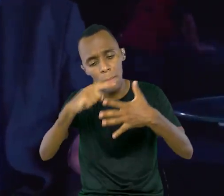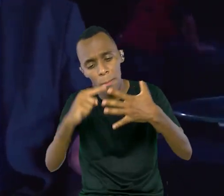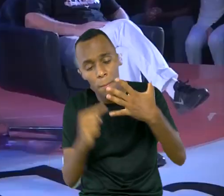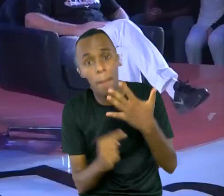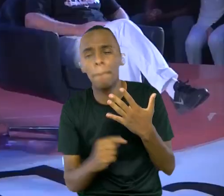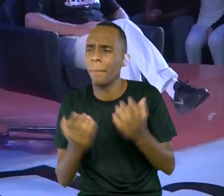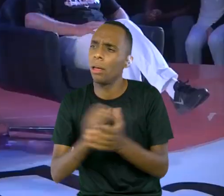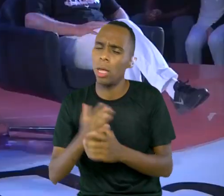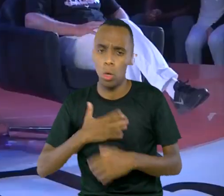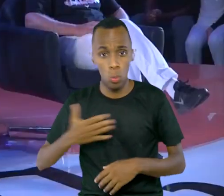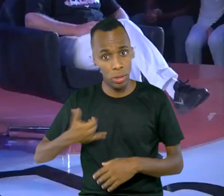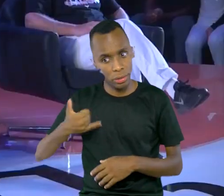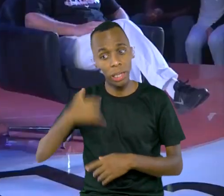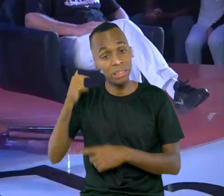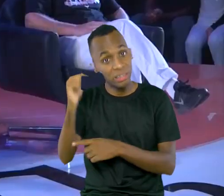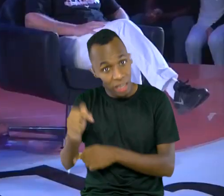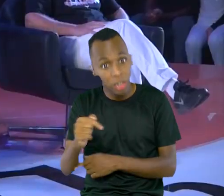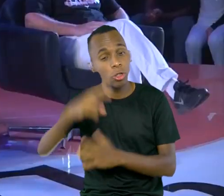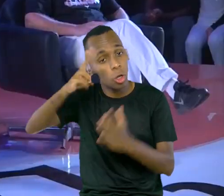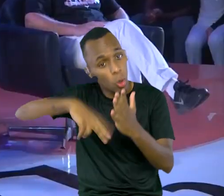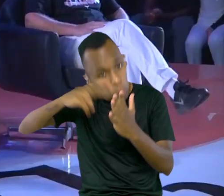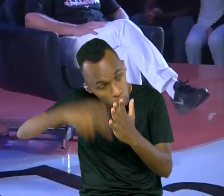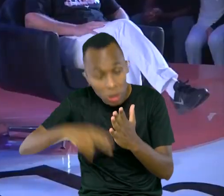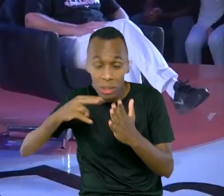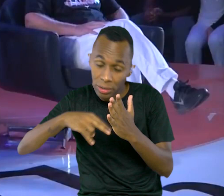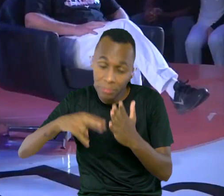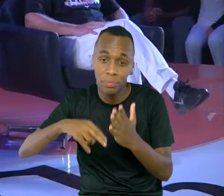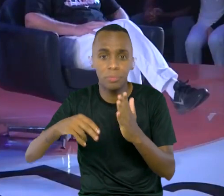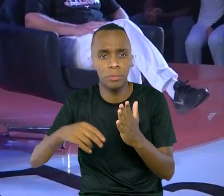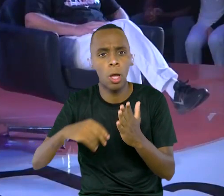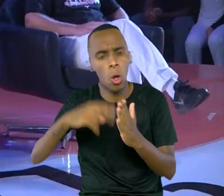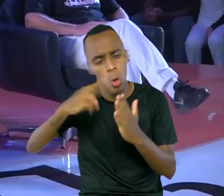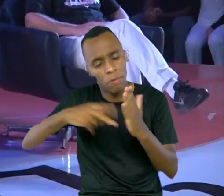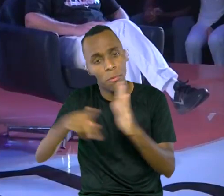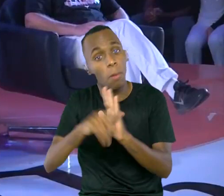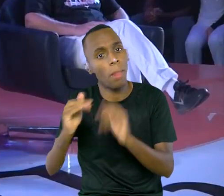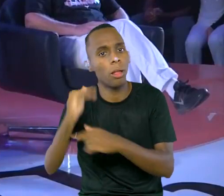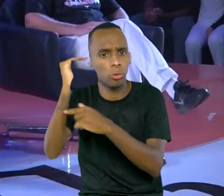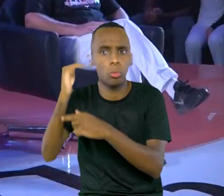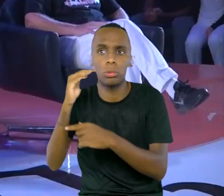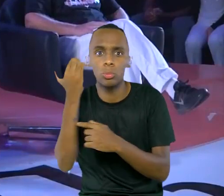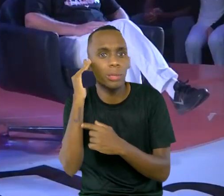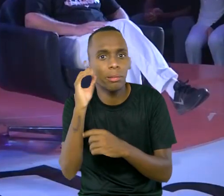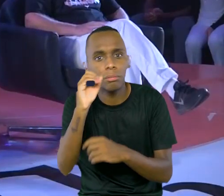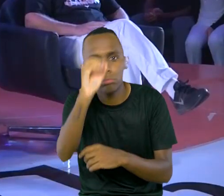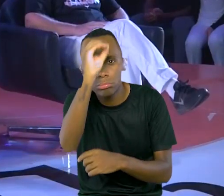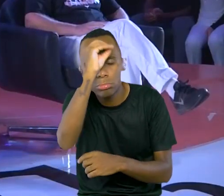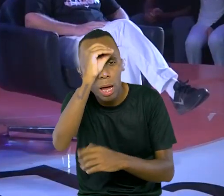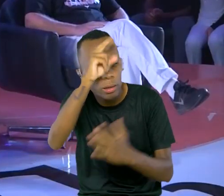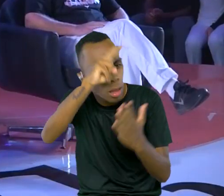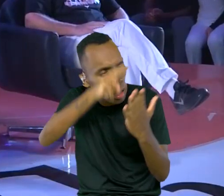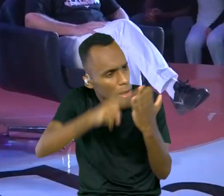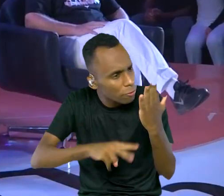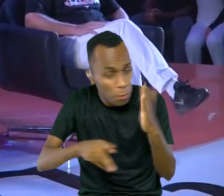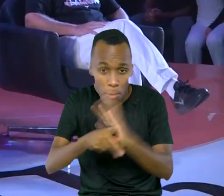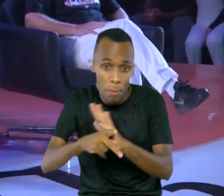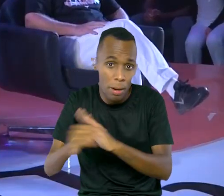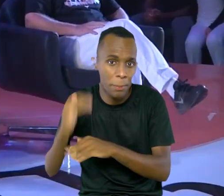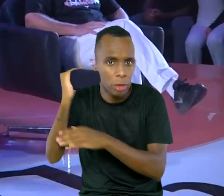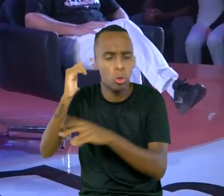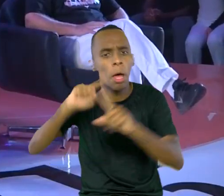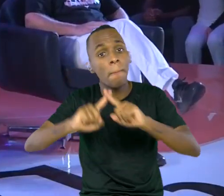Stendhal. E eu, aos 7 anos de idade, li Irmãos Karamazov, do Dostoiévski. Não entendi nada.